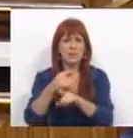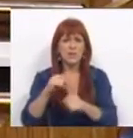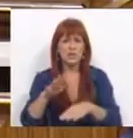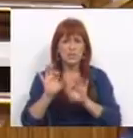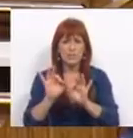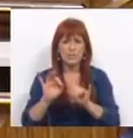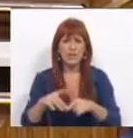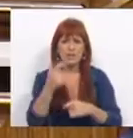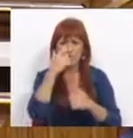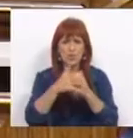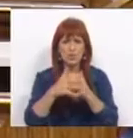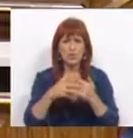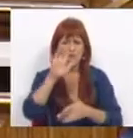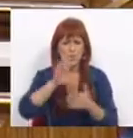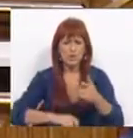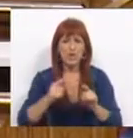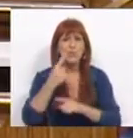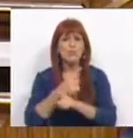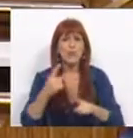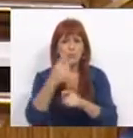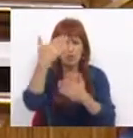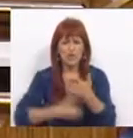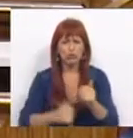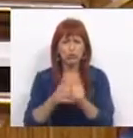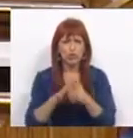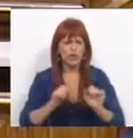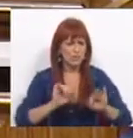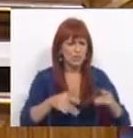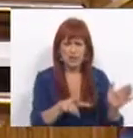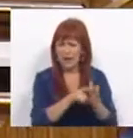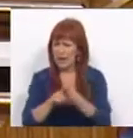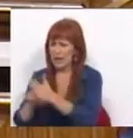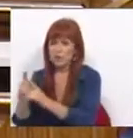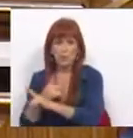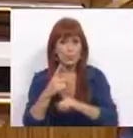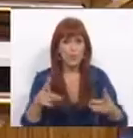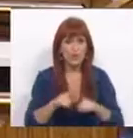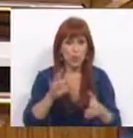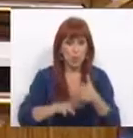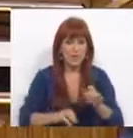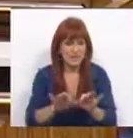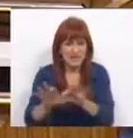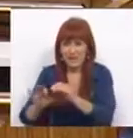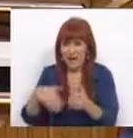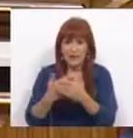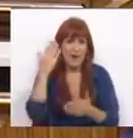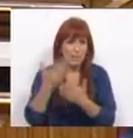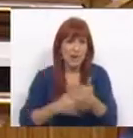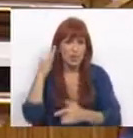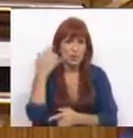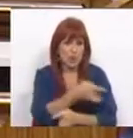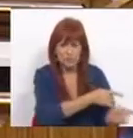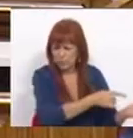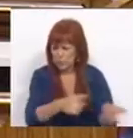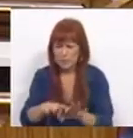de idosos. E no texto da exposição de motivos de todas as iniciativas legislativas, porque o texto é igual até à página 9 para todas